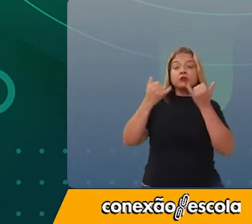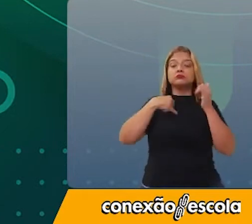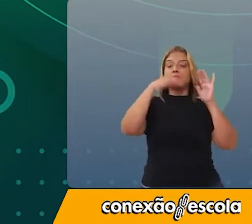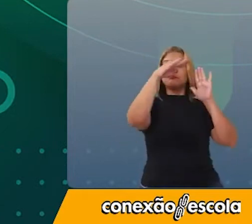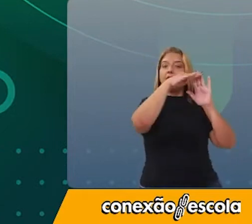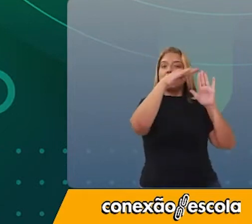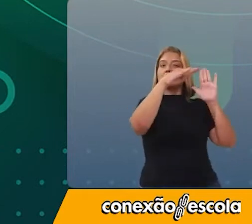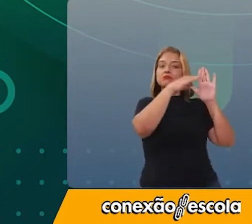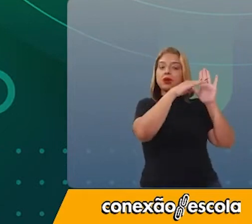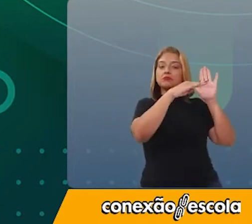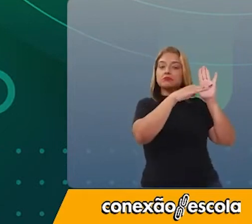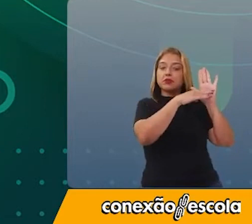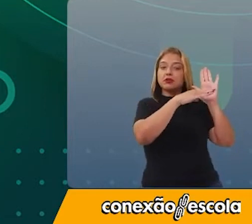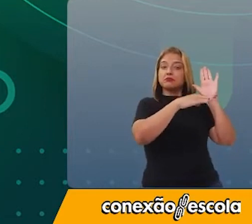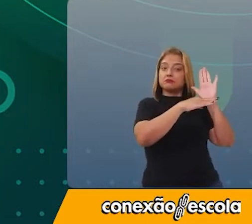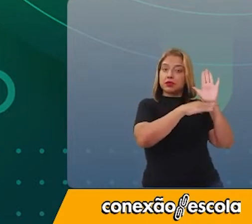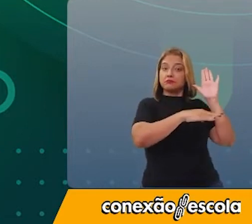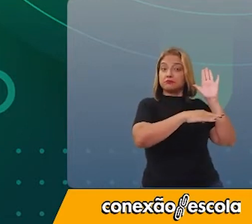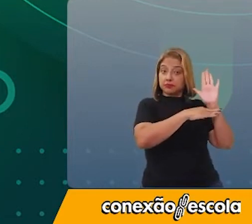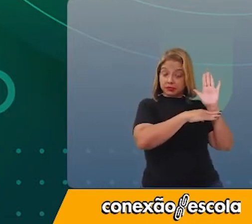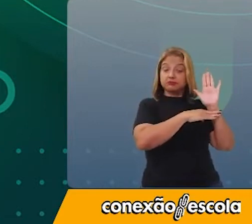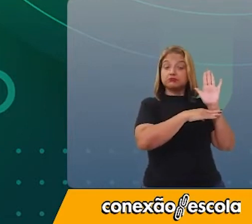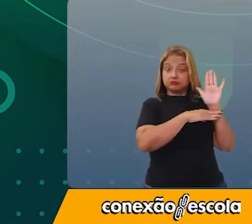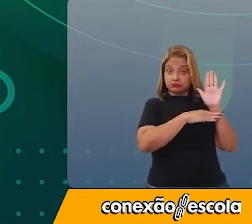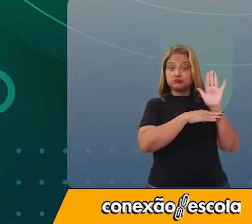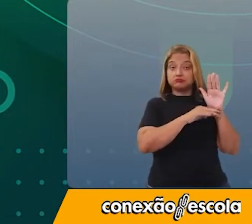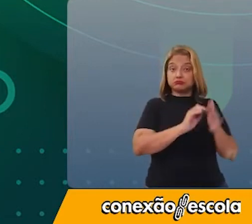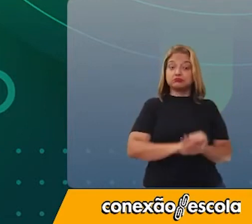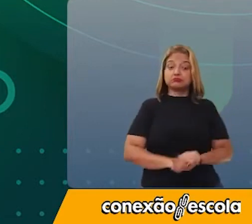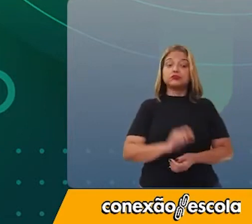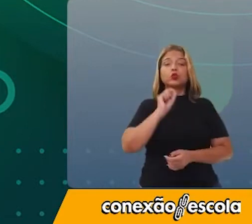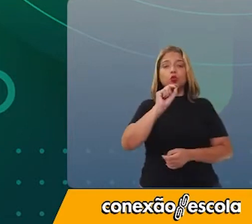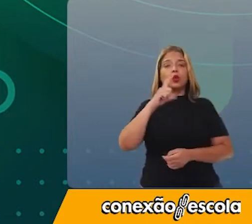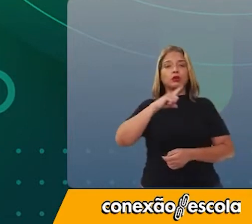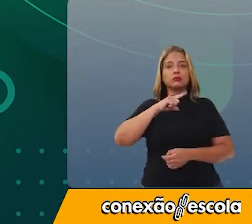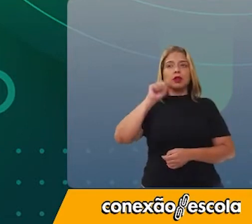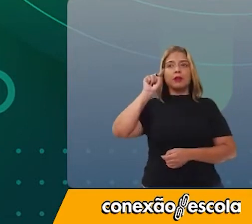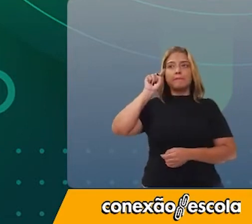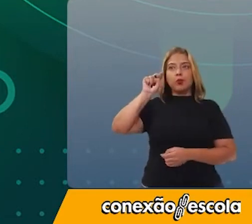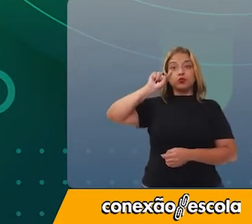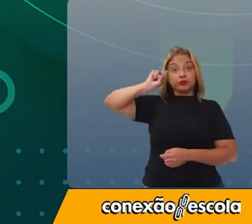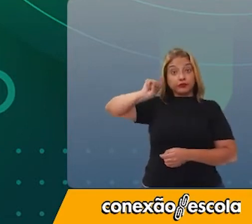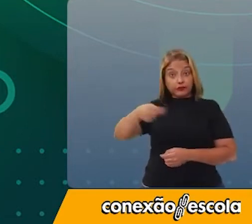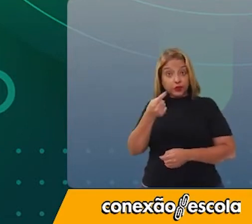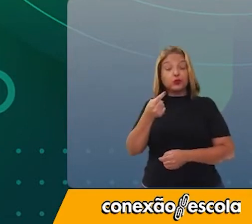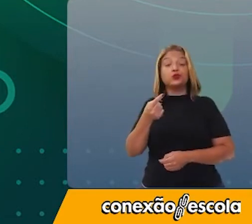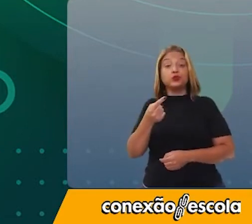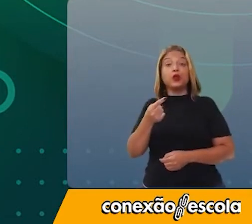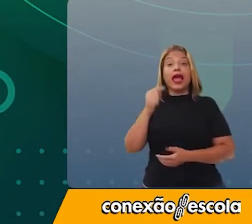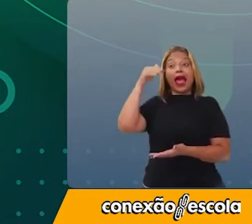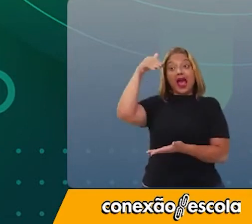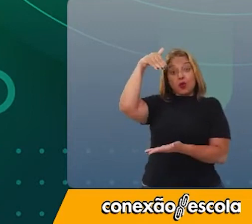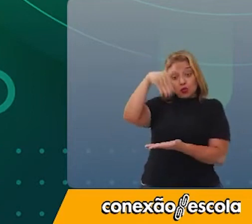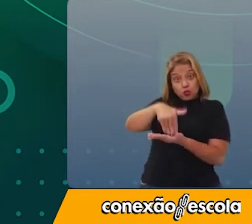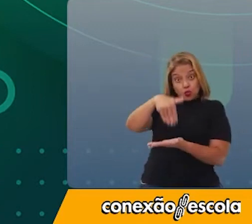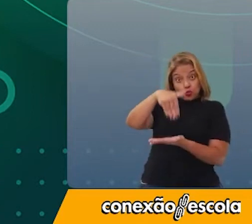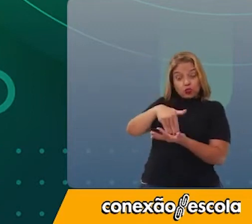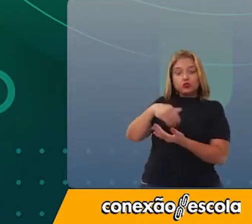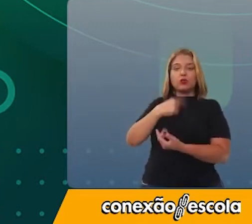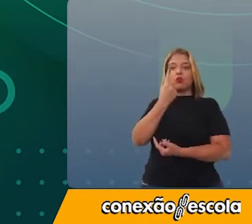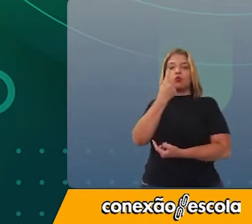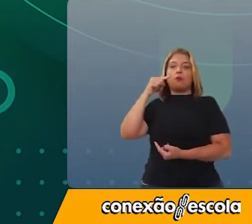outra, separando cada uma delas por ponto e vírgula, e na última informação eu coloquei um